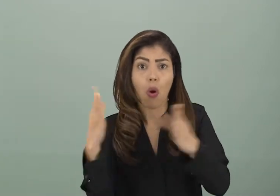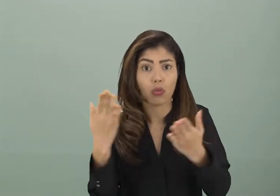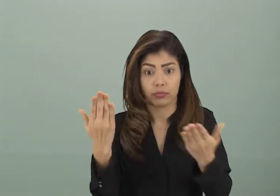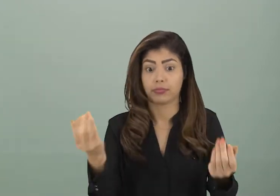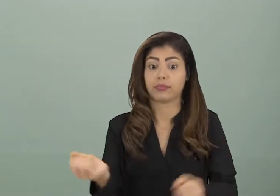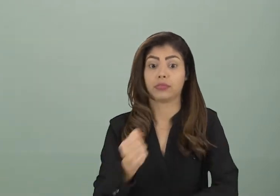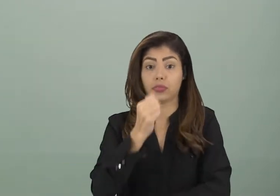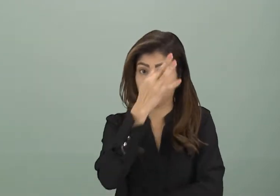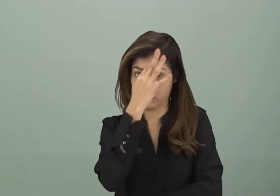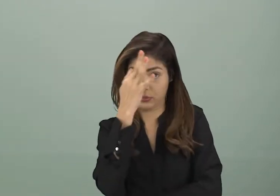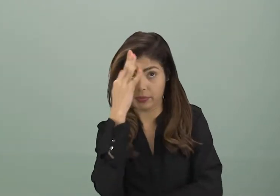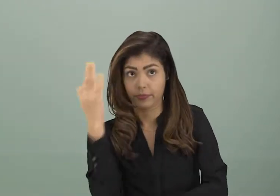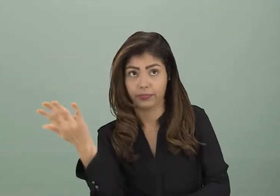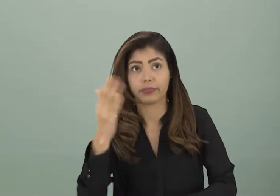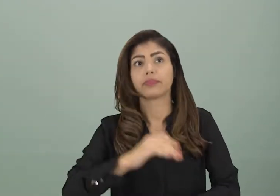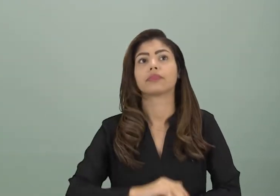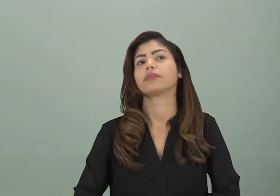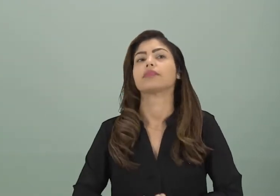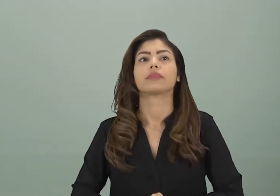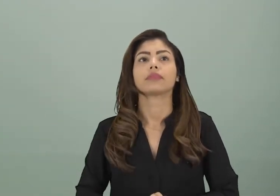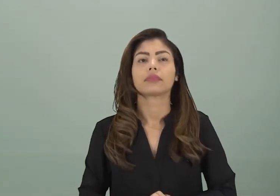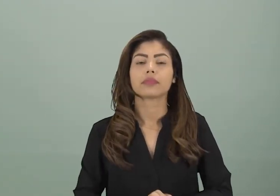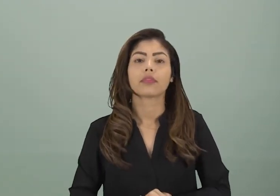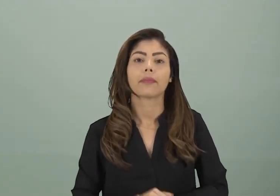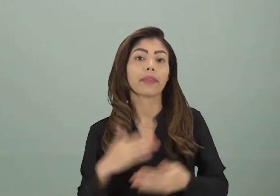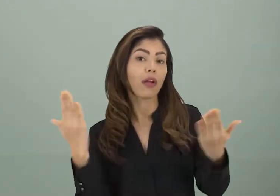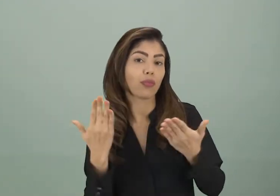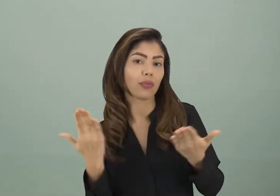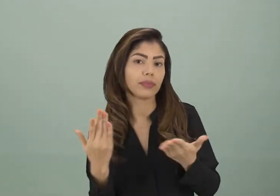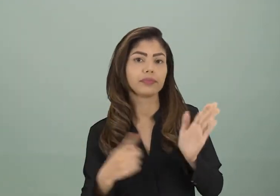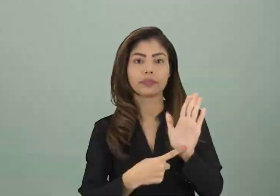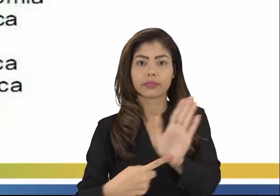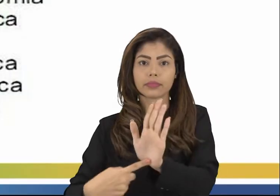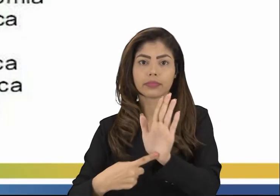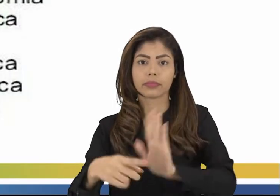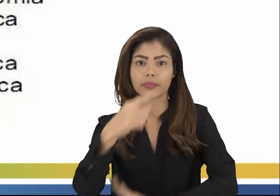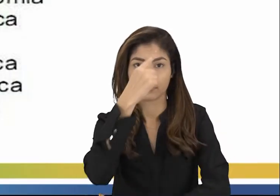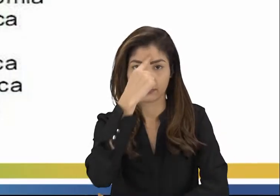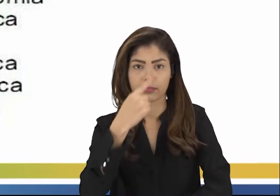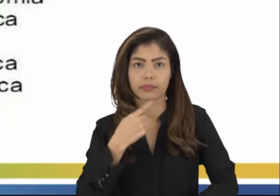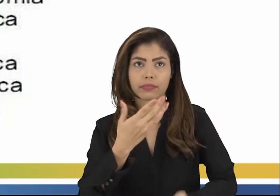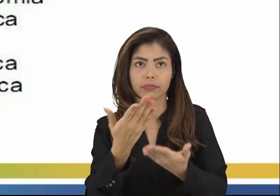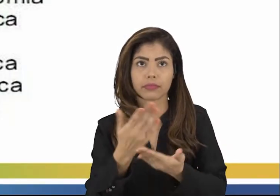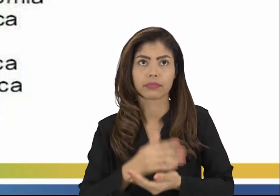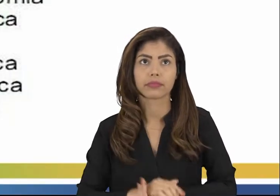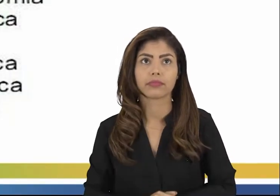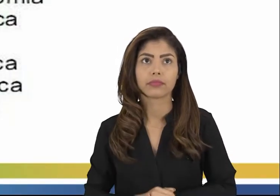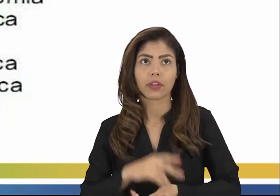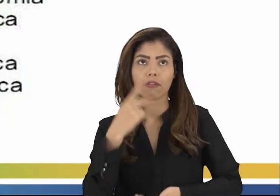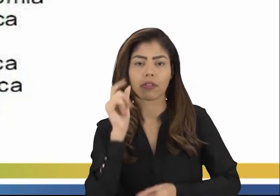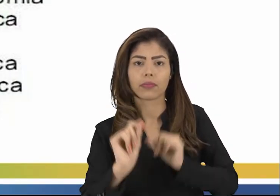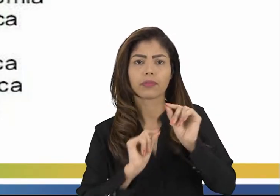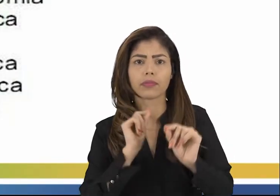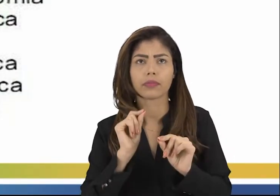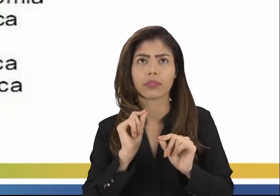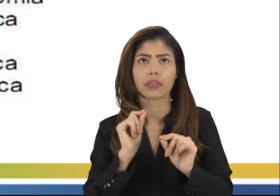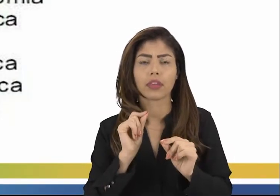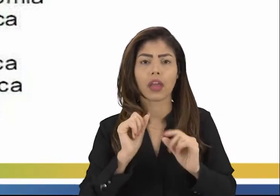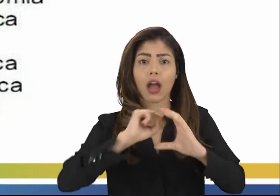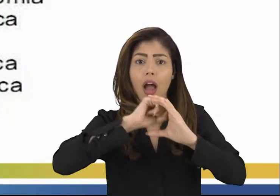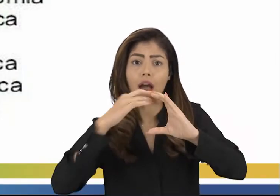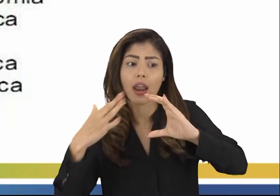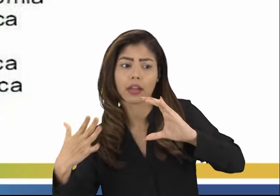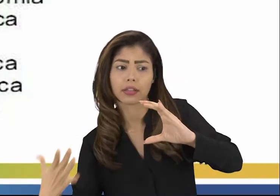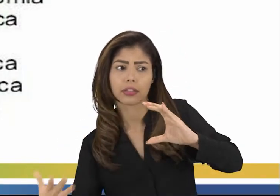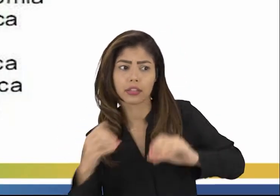filósofo, certo? Agora, na tela, o próximo slide, né, que fala sobre a classificação